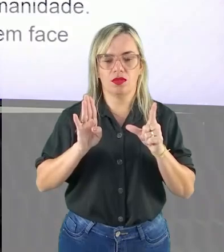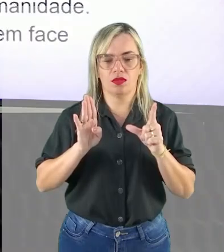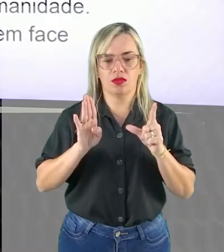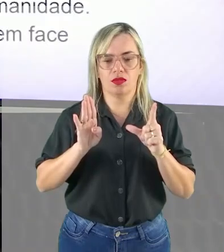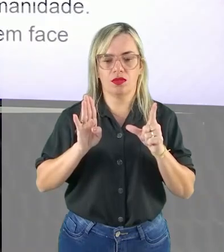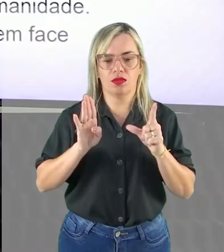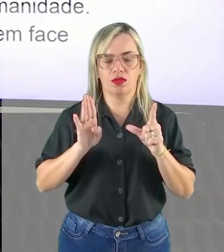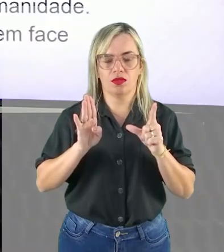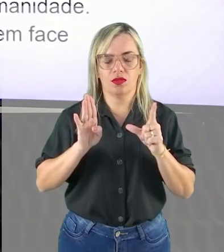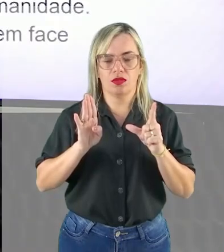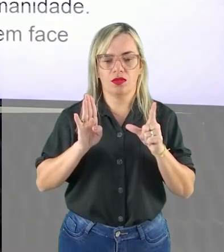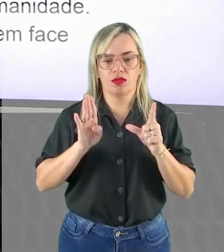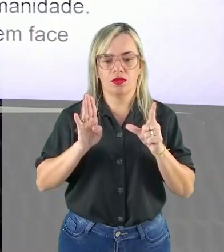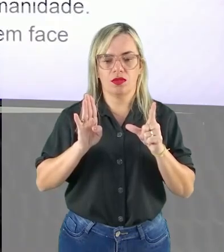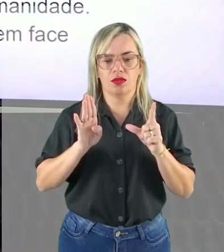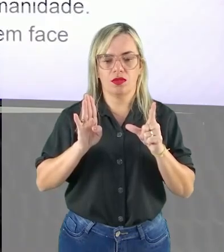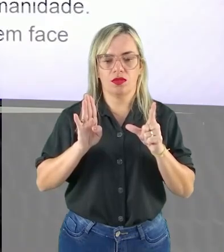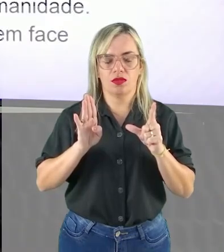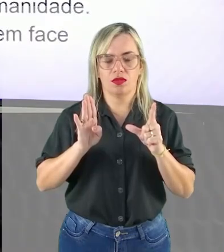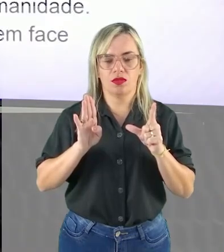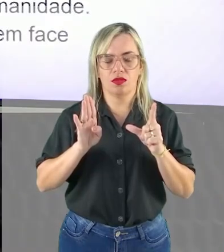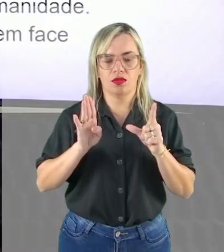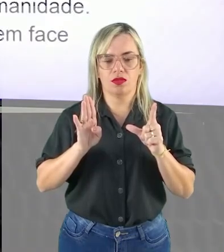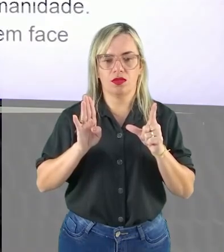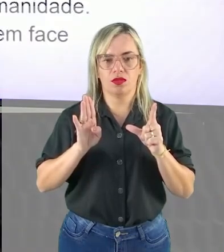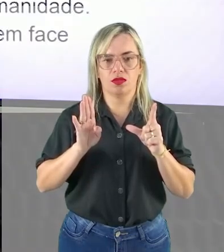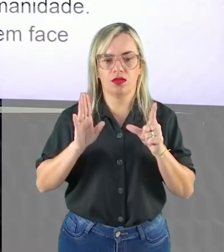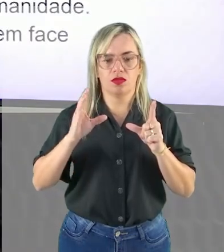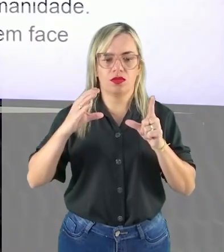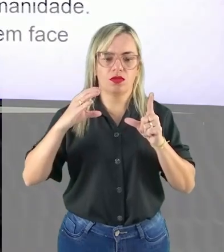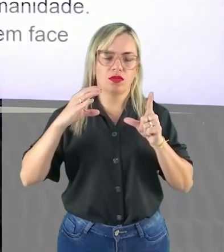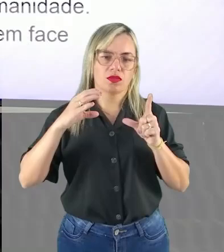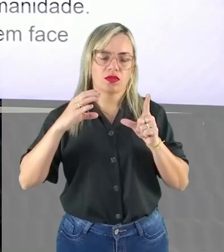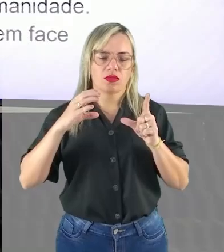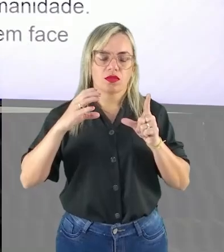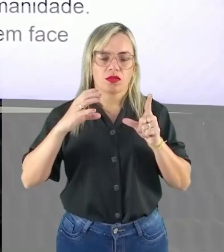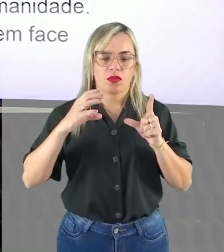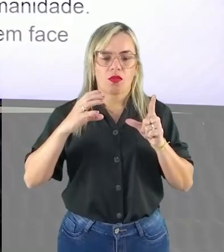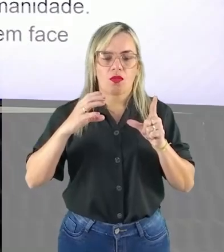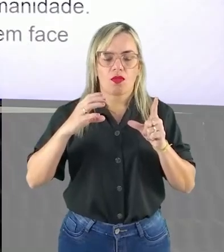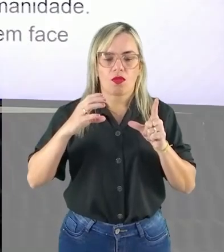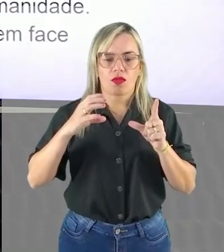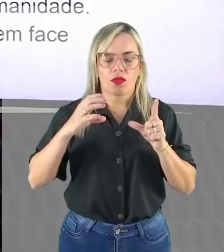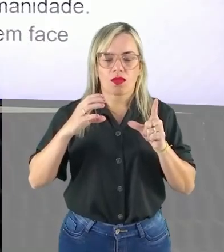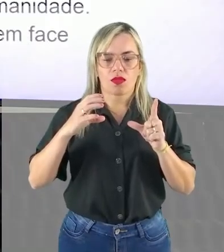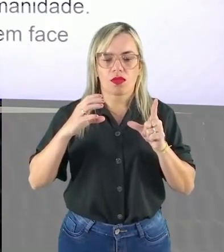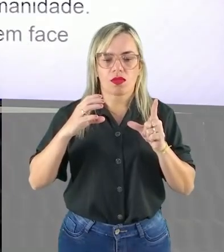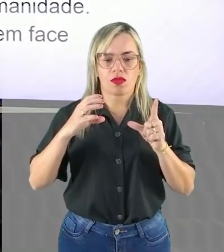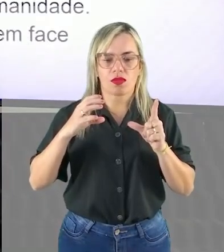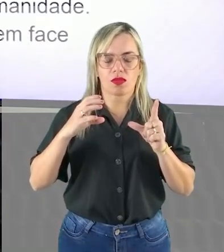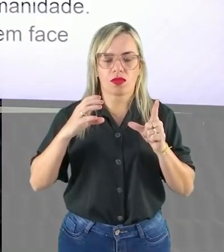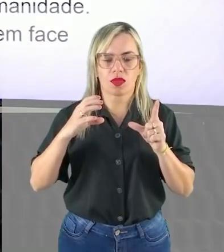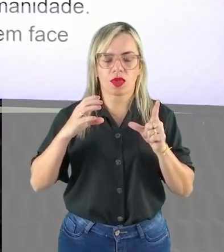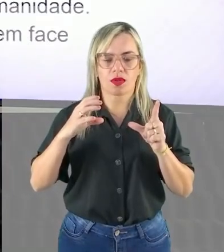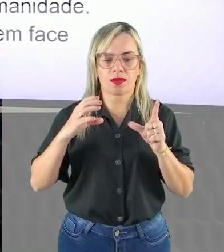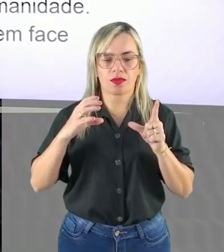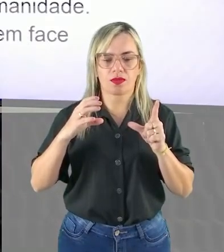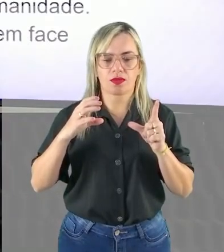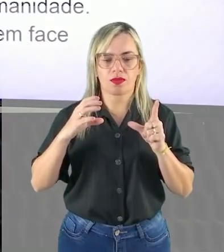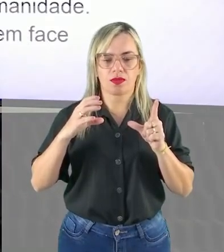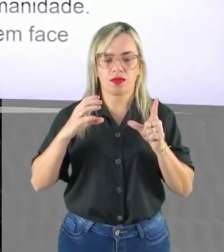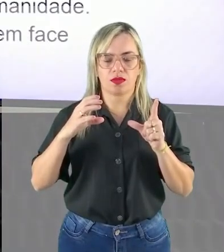das dificuldades enfrentadas pela humanidade. Ele faz uma crítica à indignação dos trabalhadores em